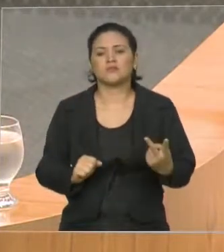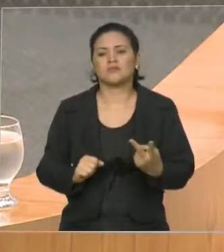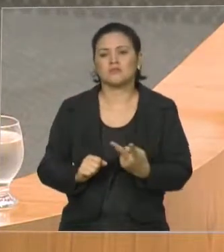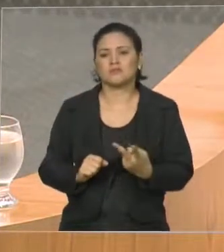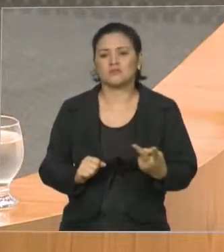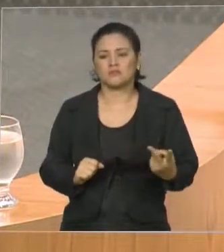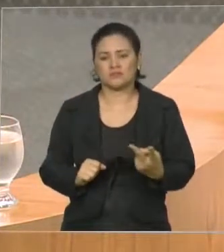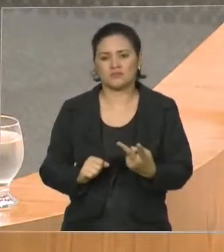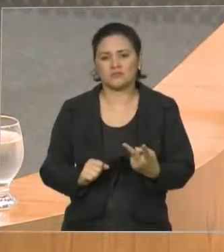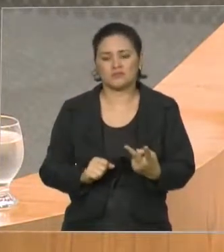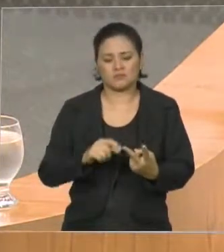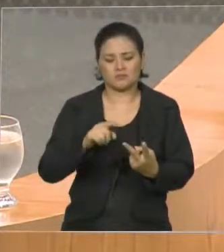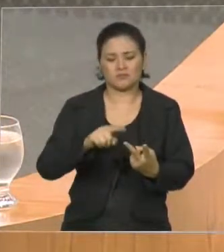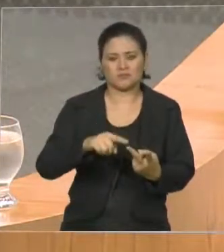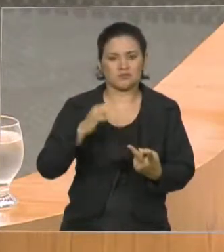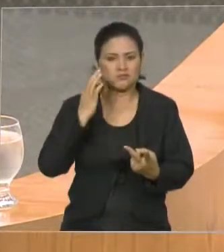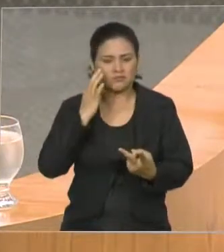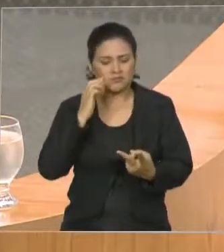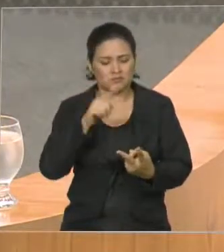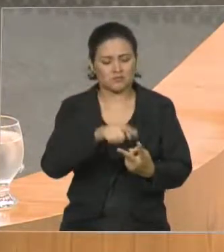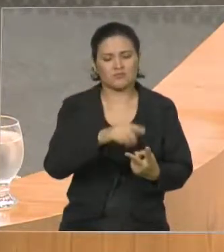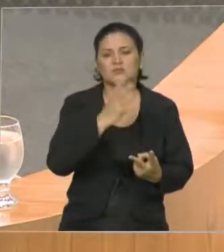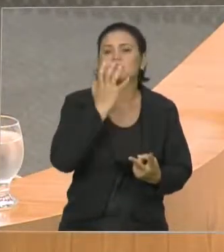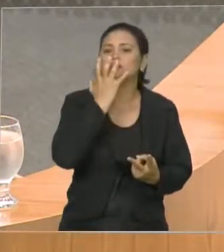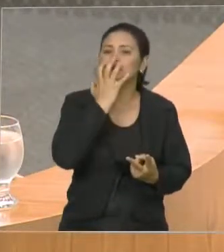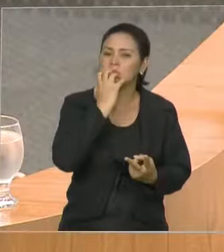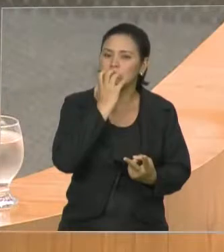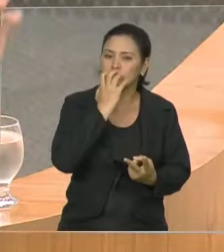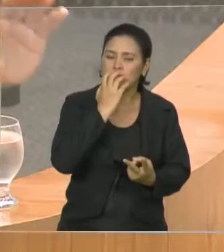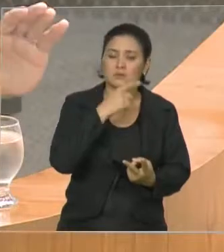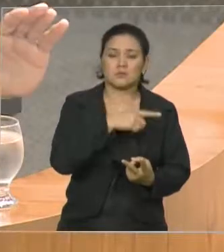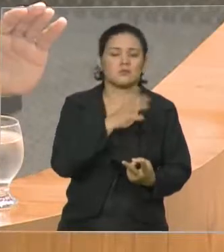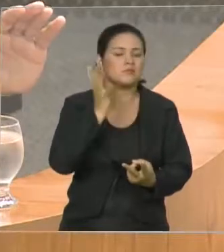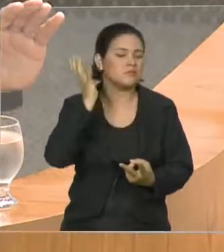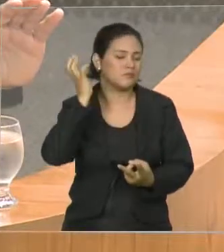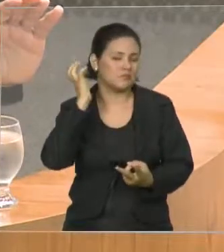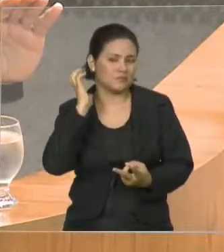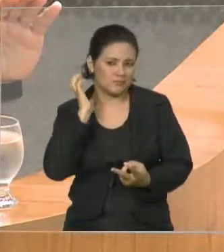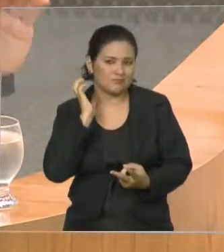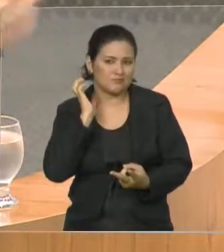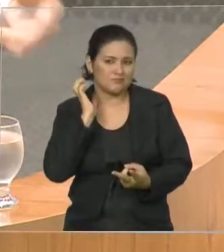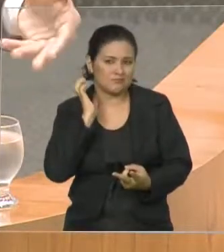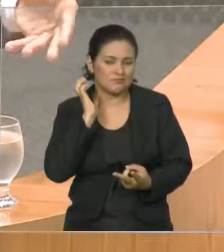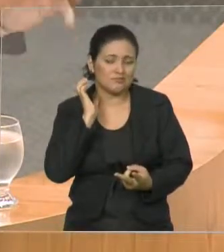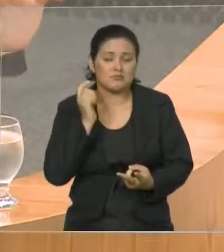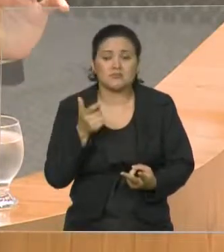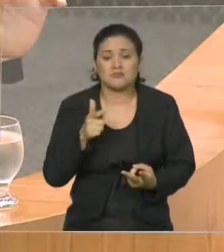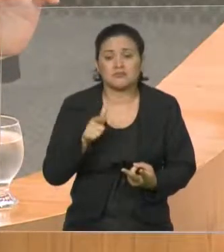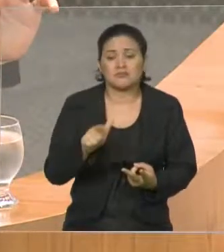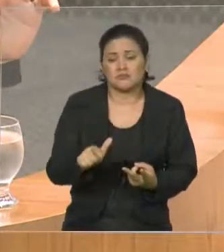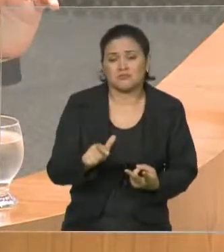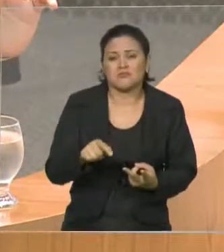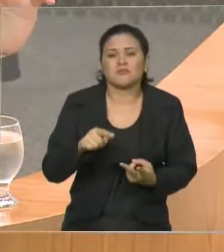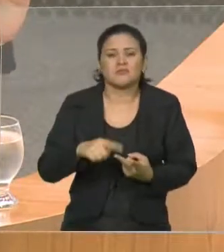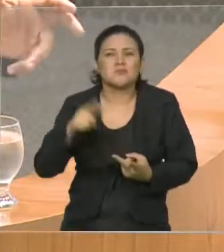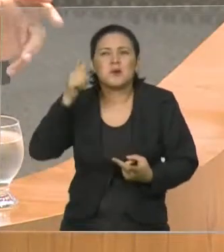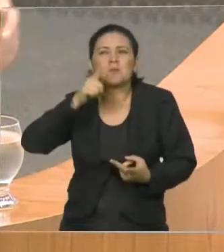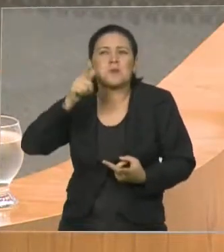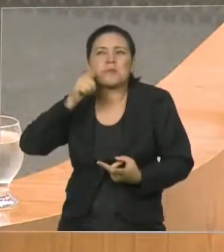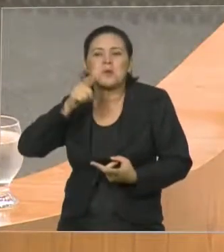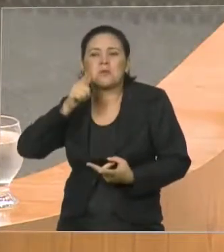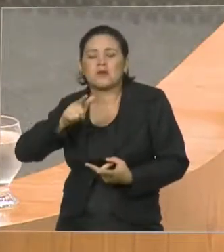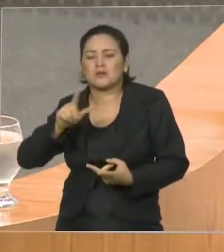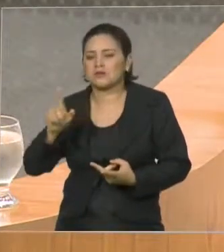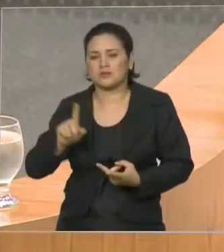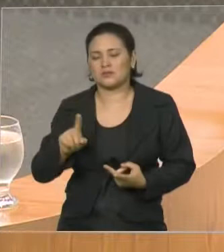com o grupo Sarney novamente, com o Zé Sarney novamente. E mais uma vez, não os votos dele, mas os votos de